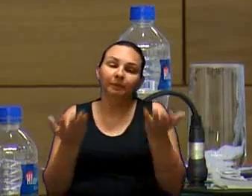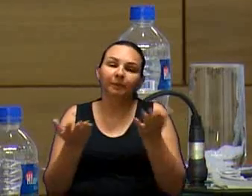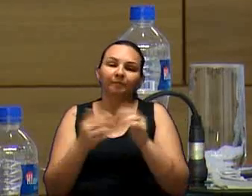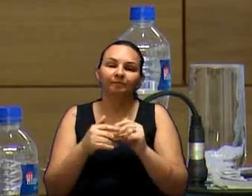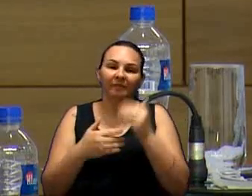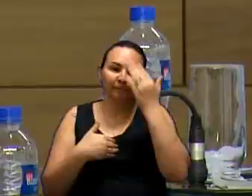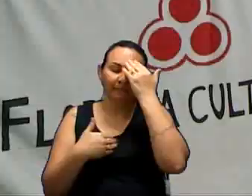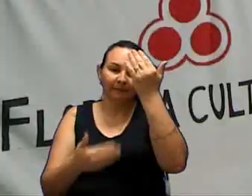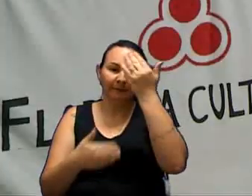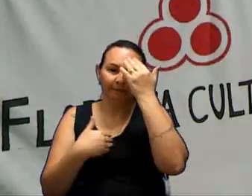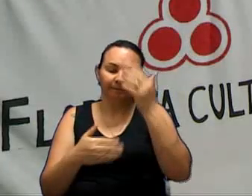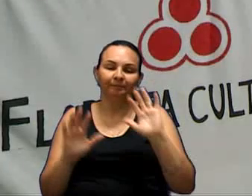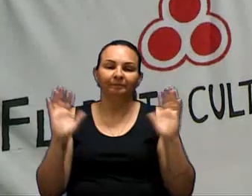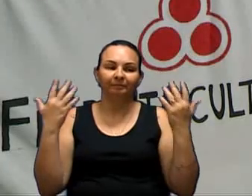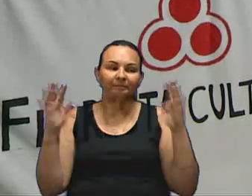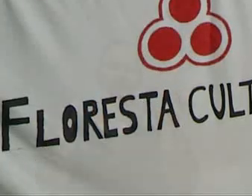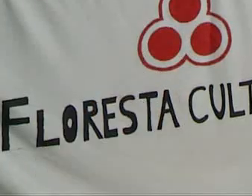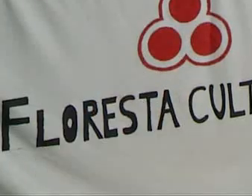muito obrigado